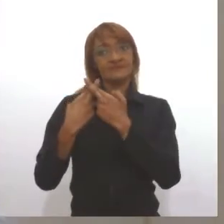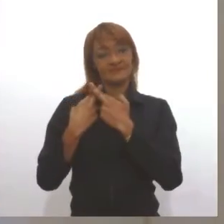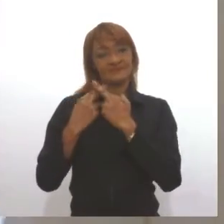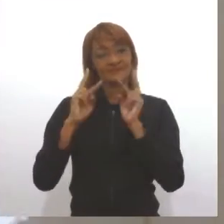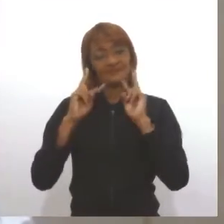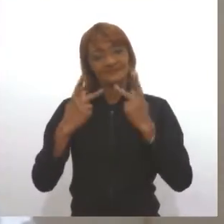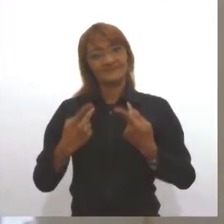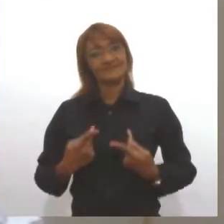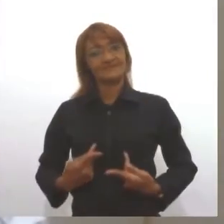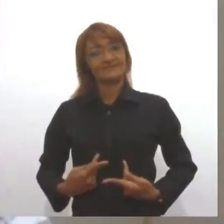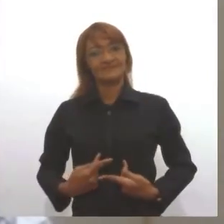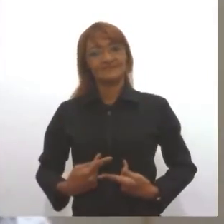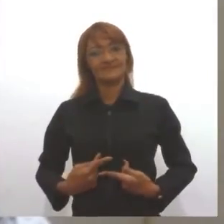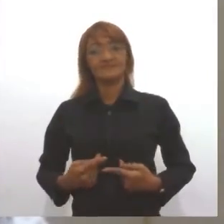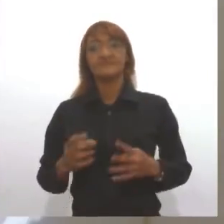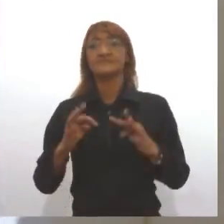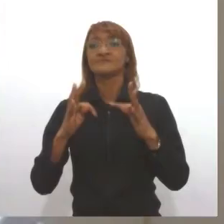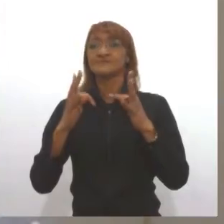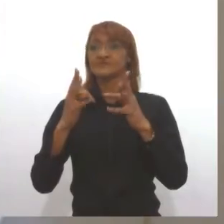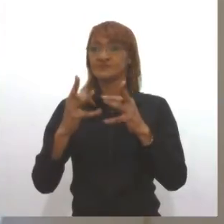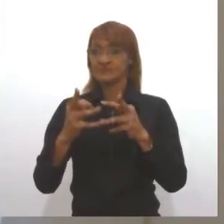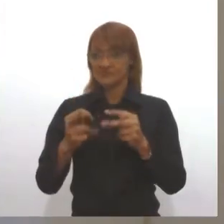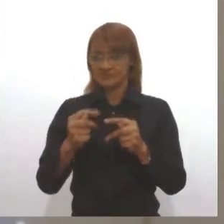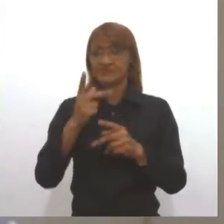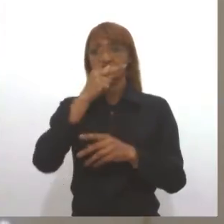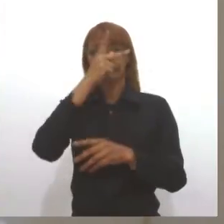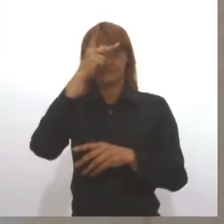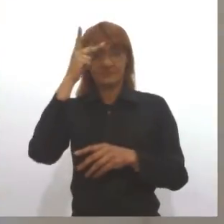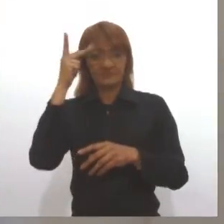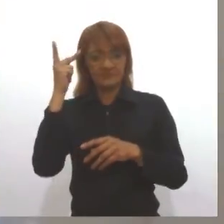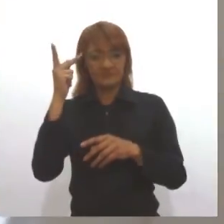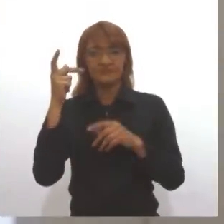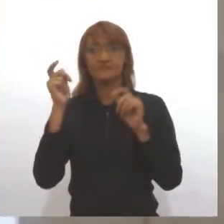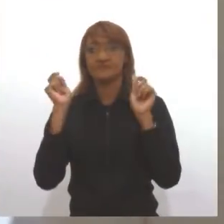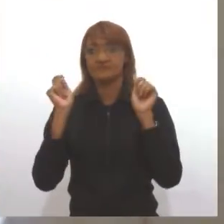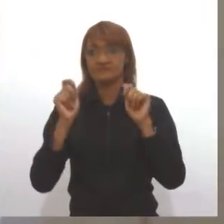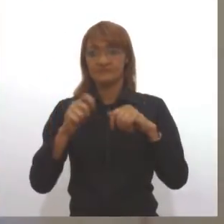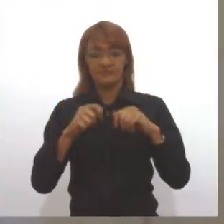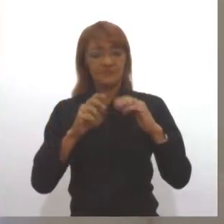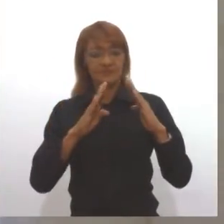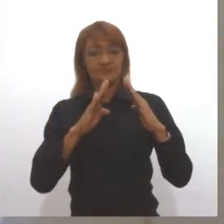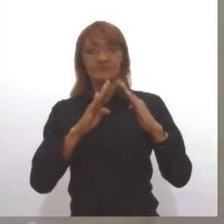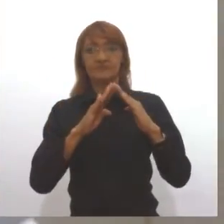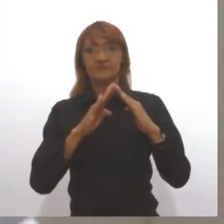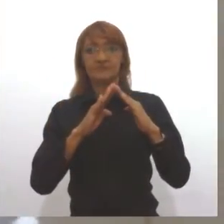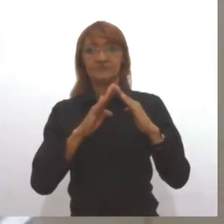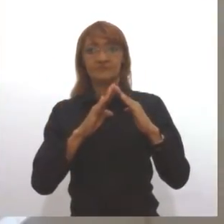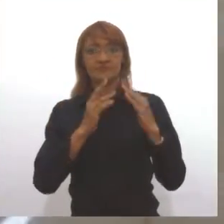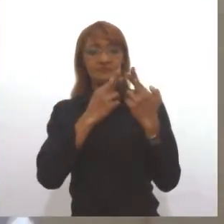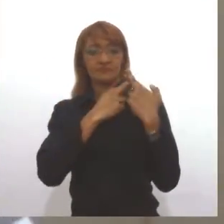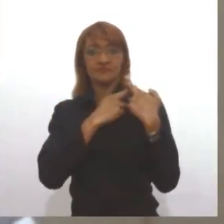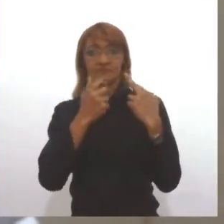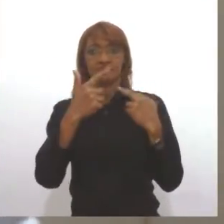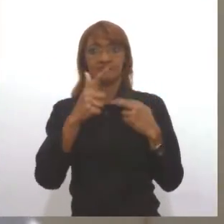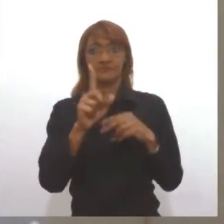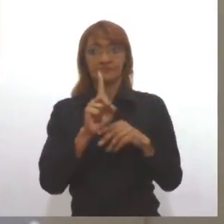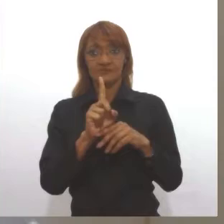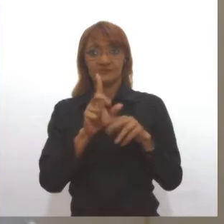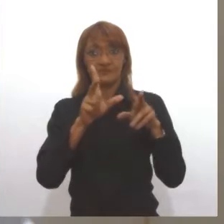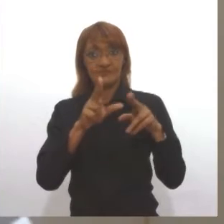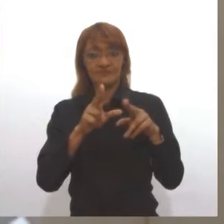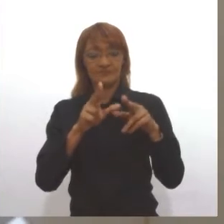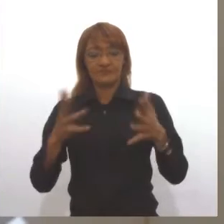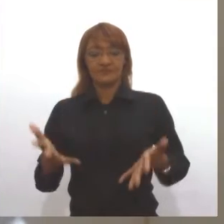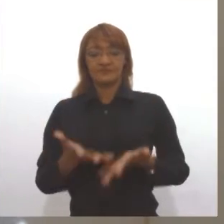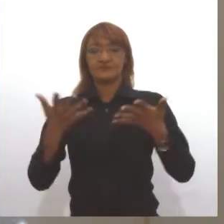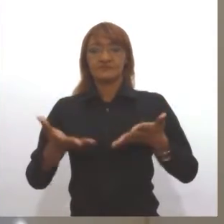humano. Ninguém evolui, ninguém constrói casa sobre o alicerce do outro. Então, ela tem que ser